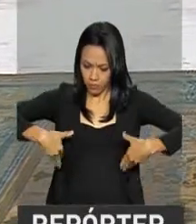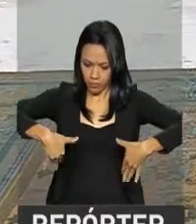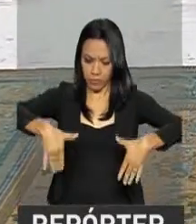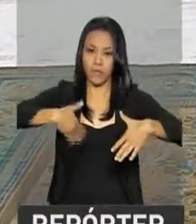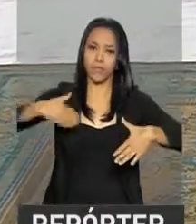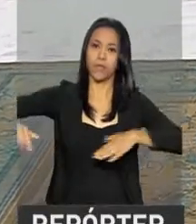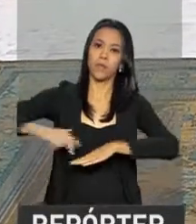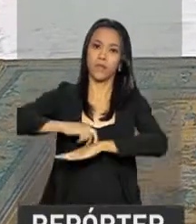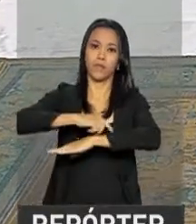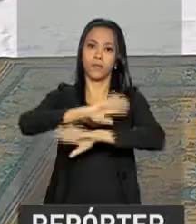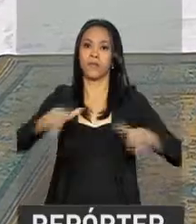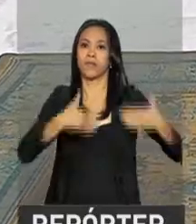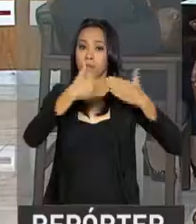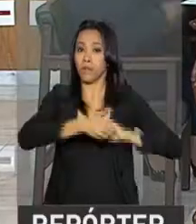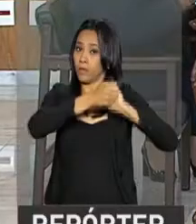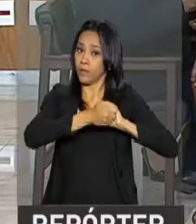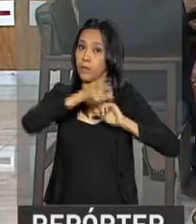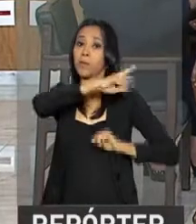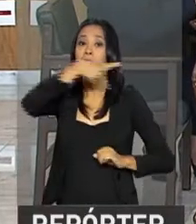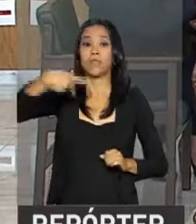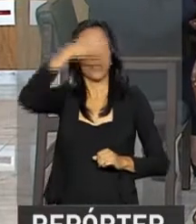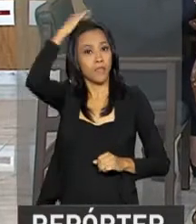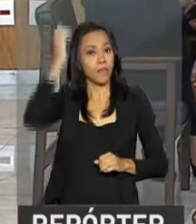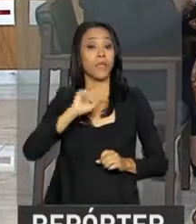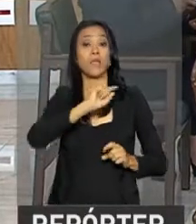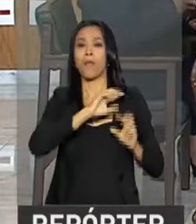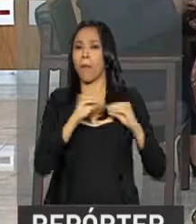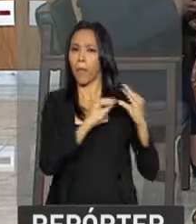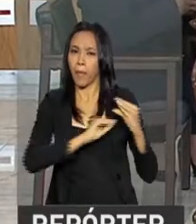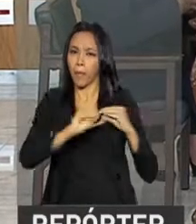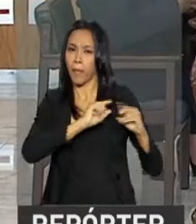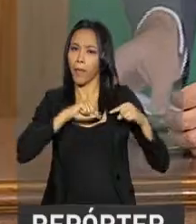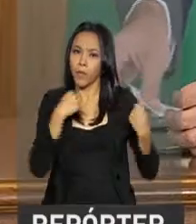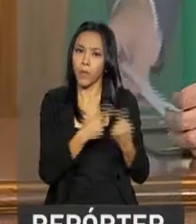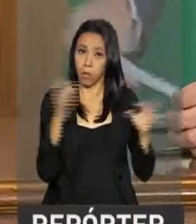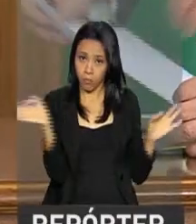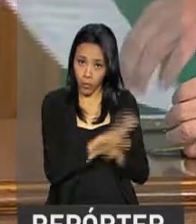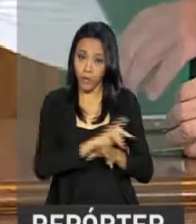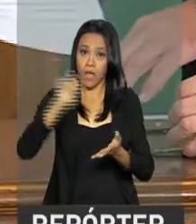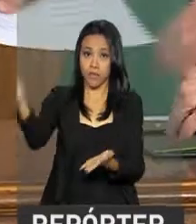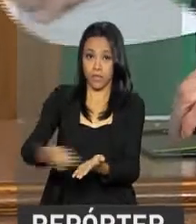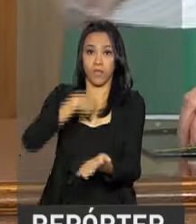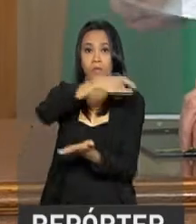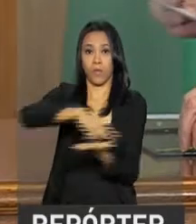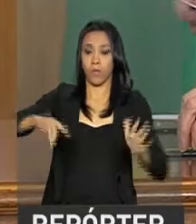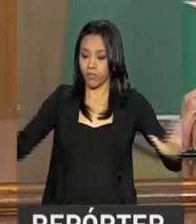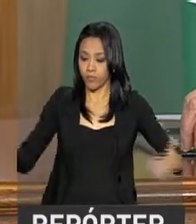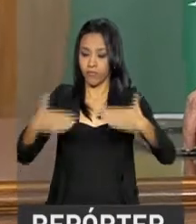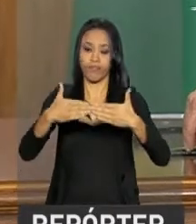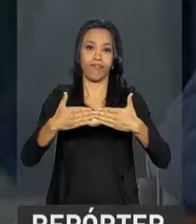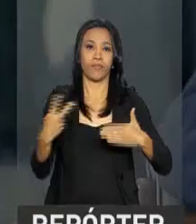michel temer depois de se reunirem os chefes de estado assinaram acordos de cooperação entre os países